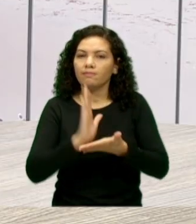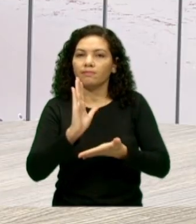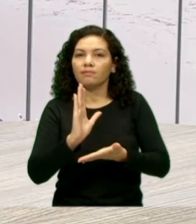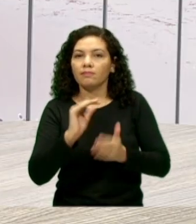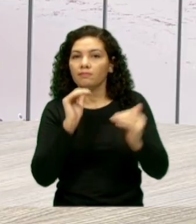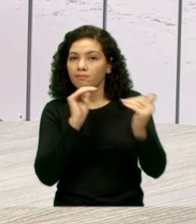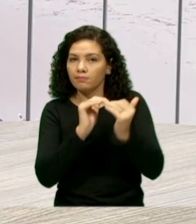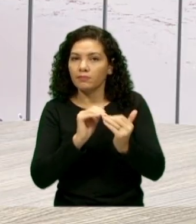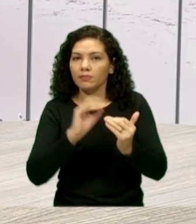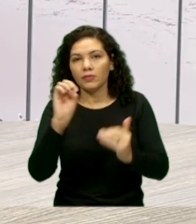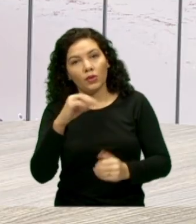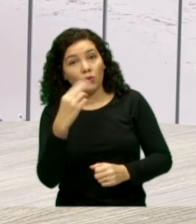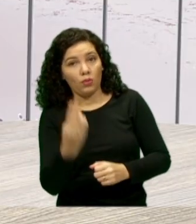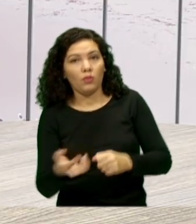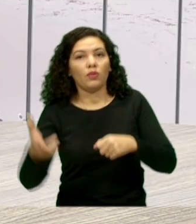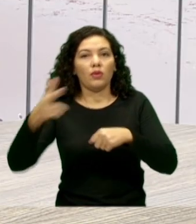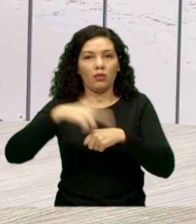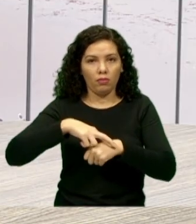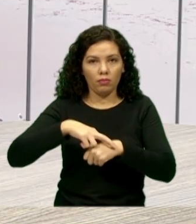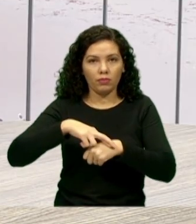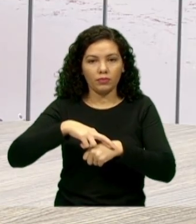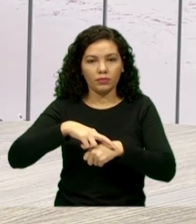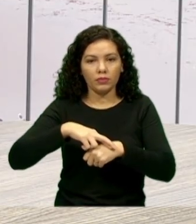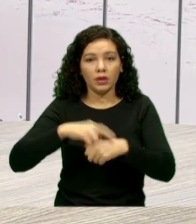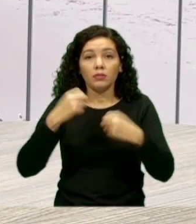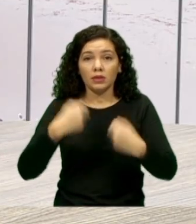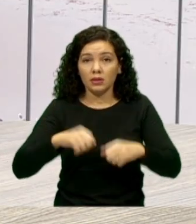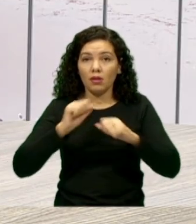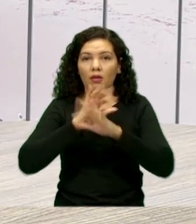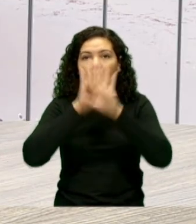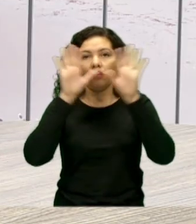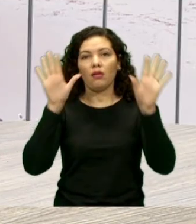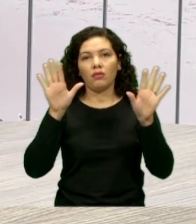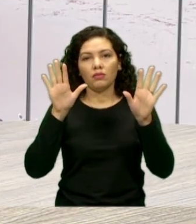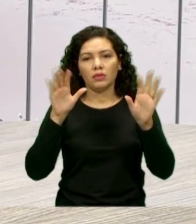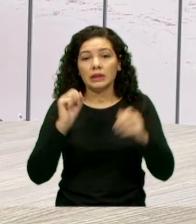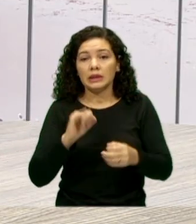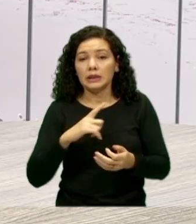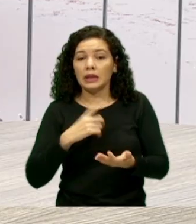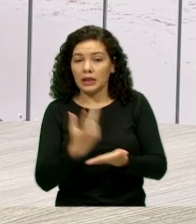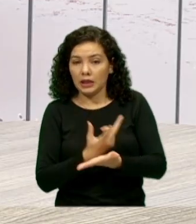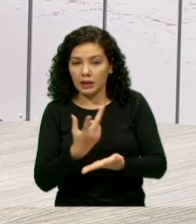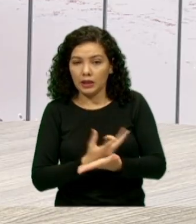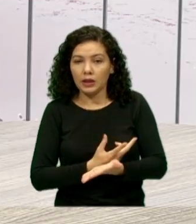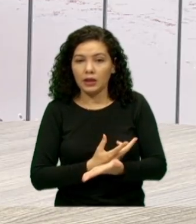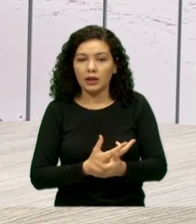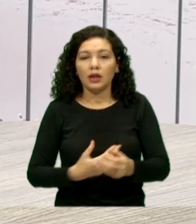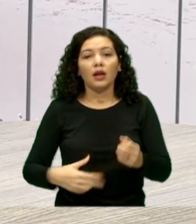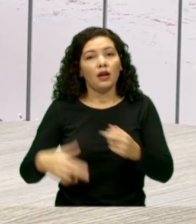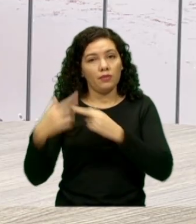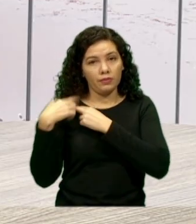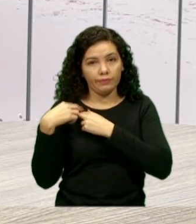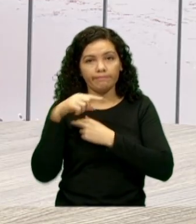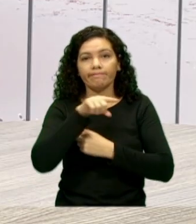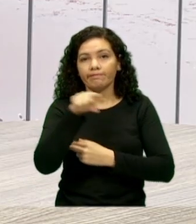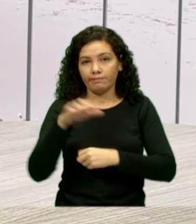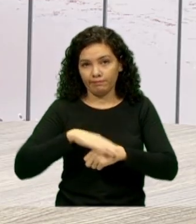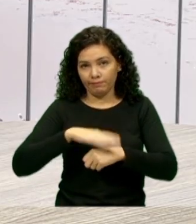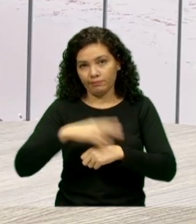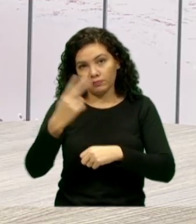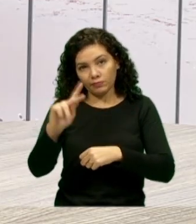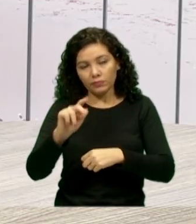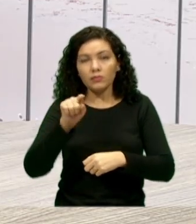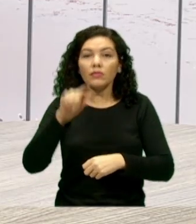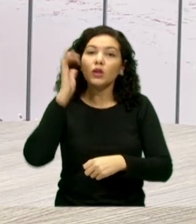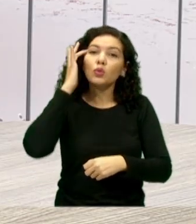aprovam ou reprovam. Tem que ser bem claro. Se tem coisa errada, a responsabilidade é de vocês. E se vocês